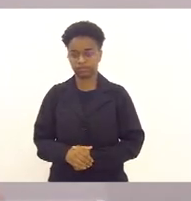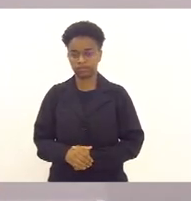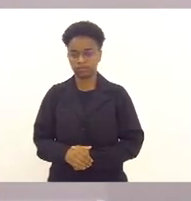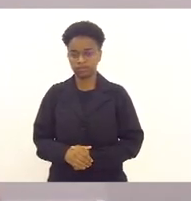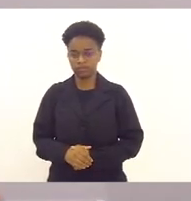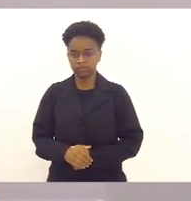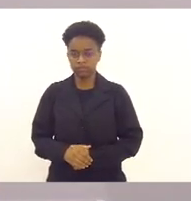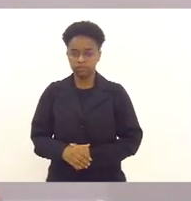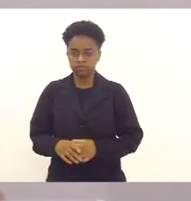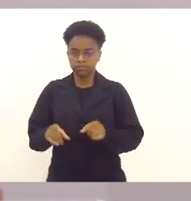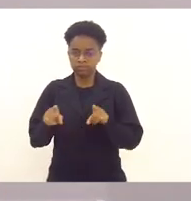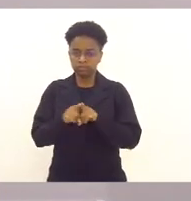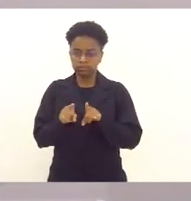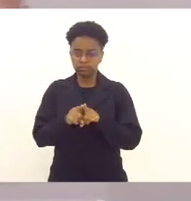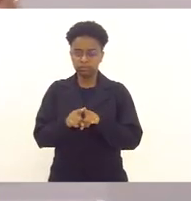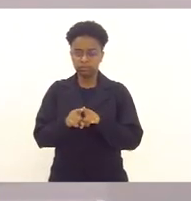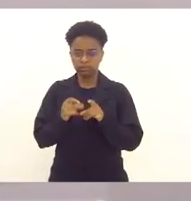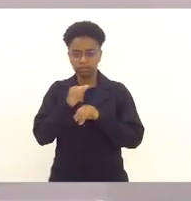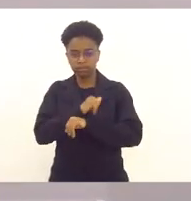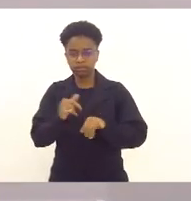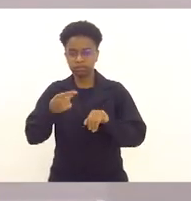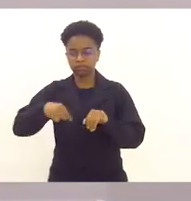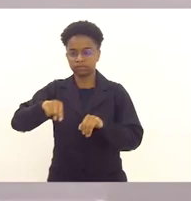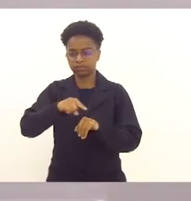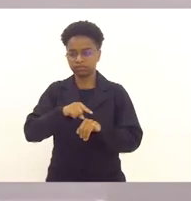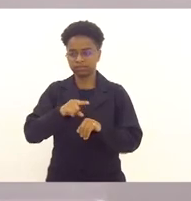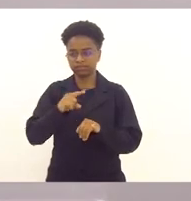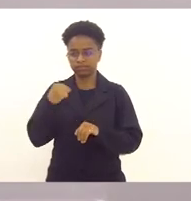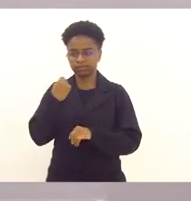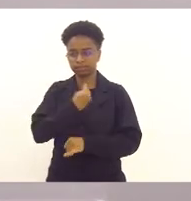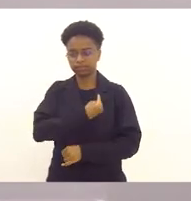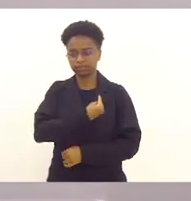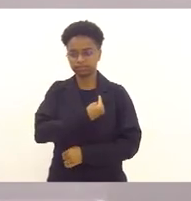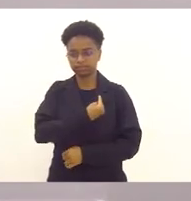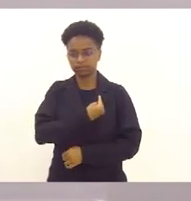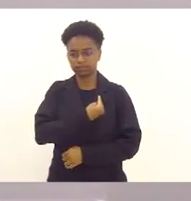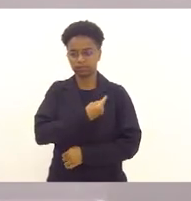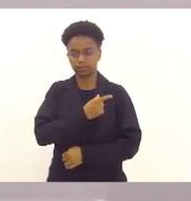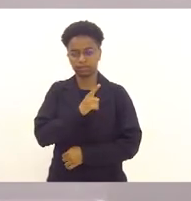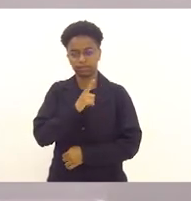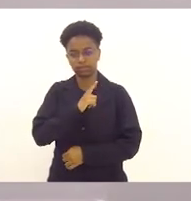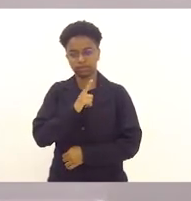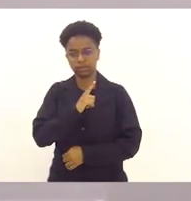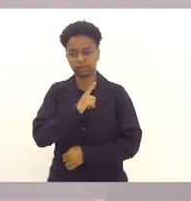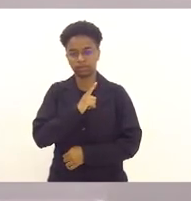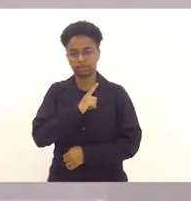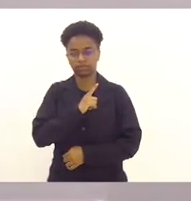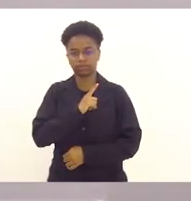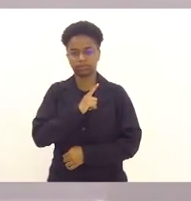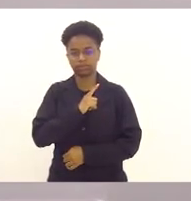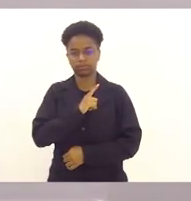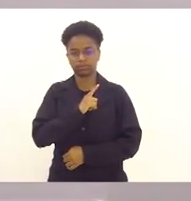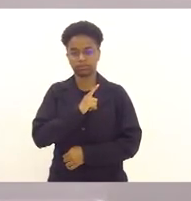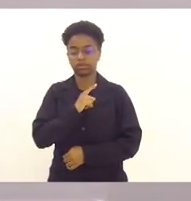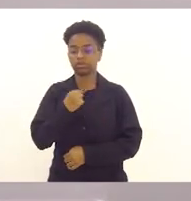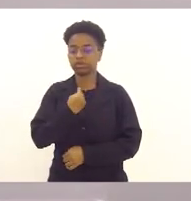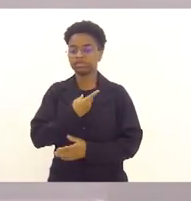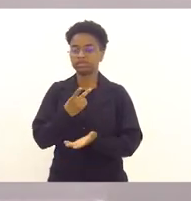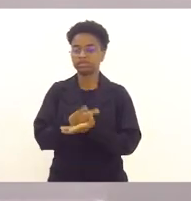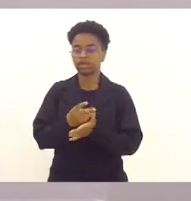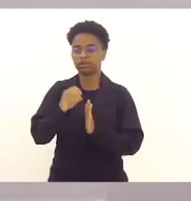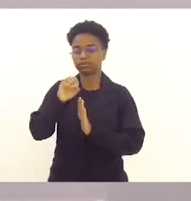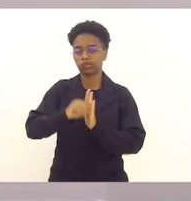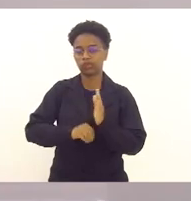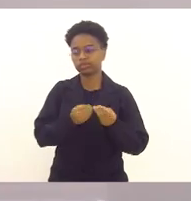localidades e lembrar que a gente tem oficial constantemente